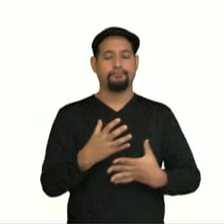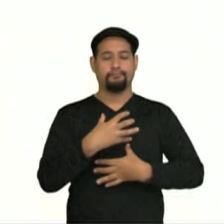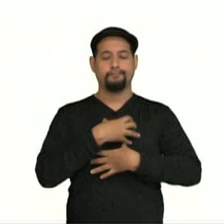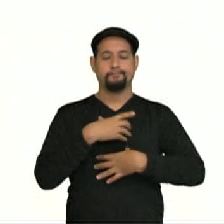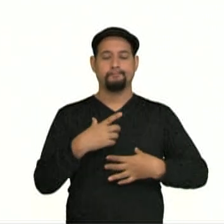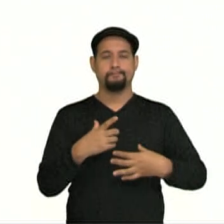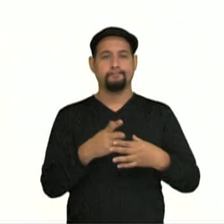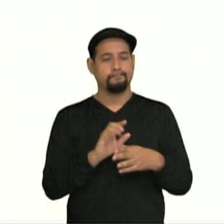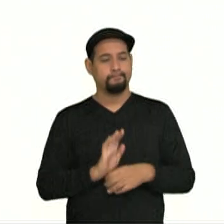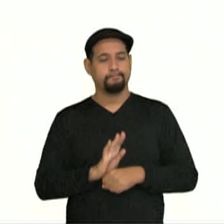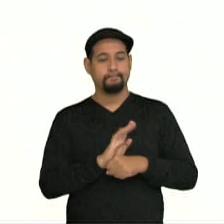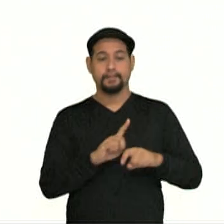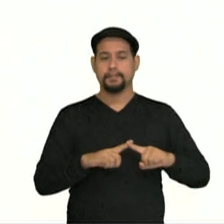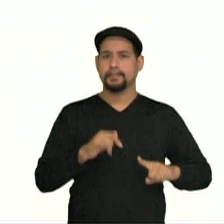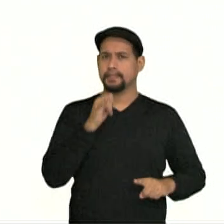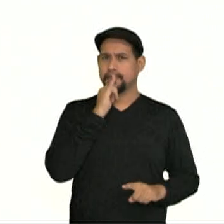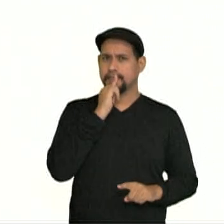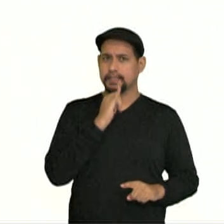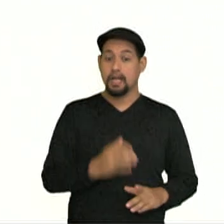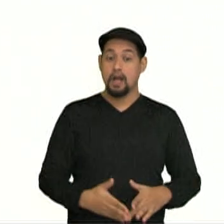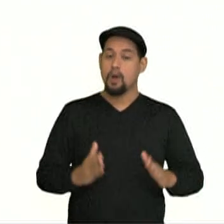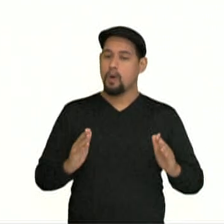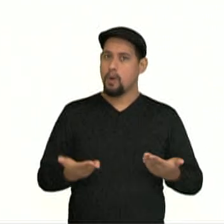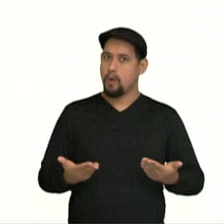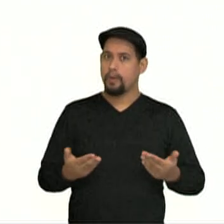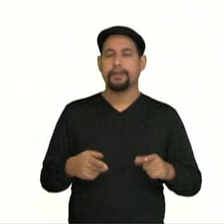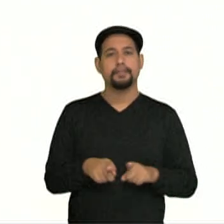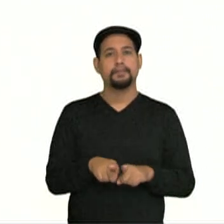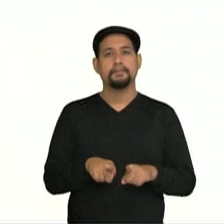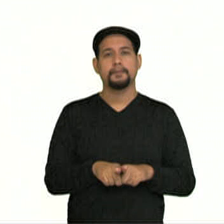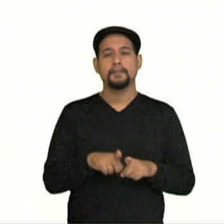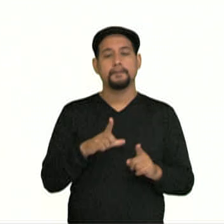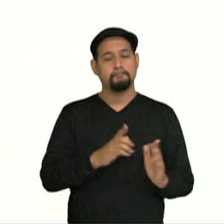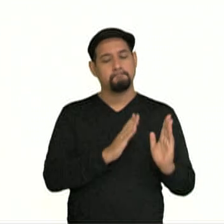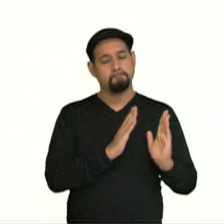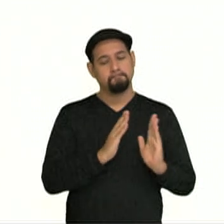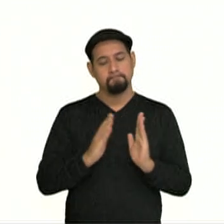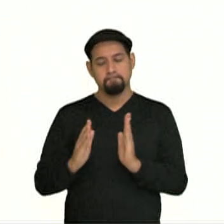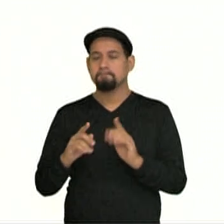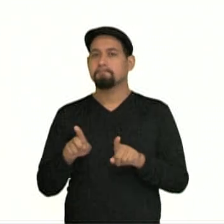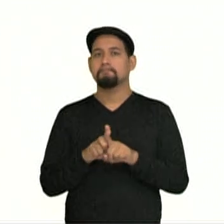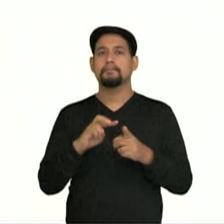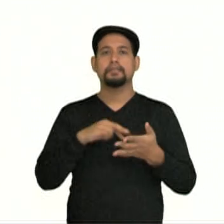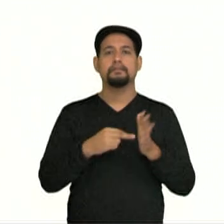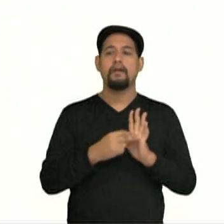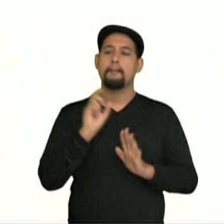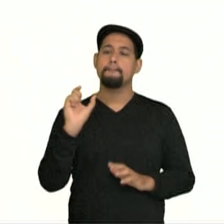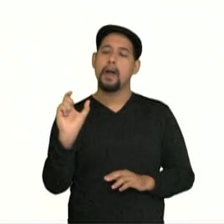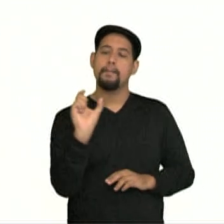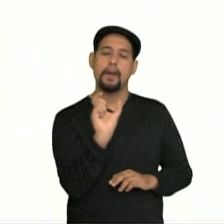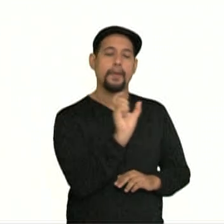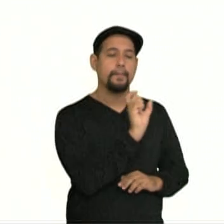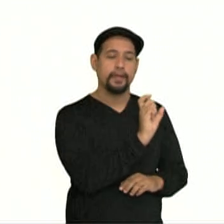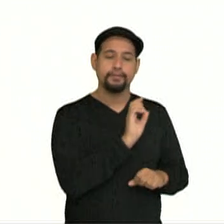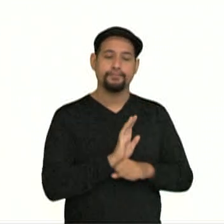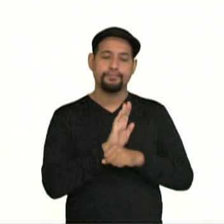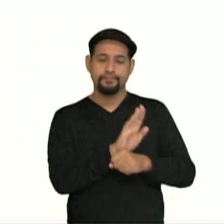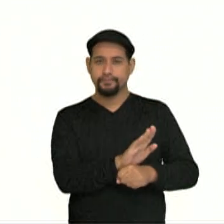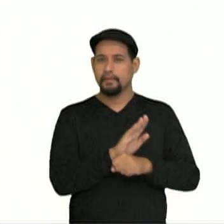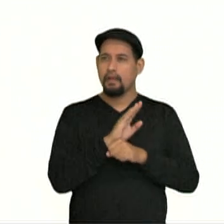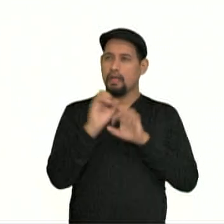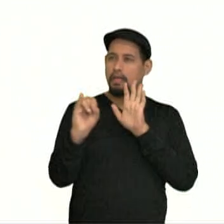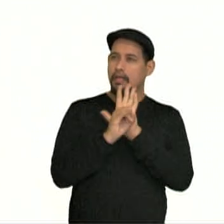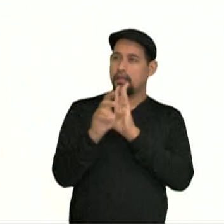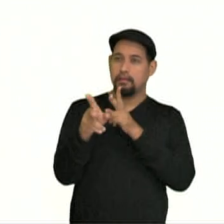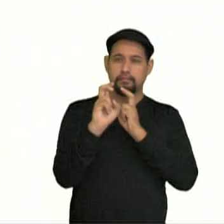vão auxiliar. Agora, nesse momento, neste período. Então, são palavras que vão auxiliar para vocês